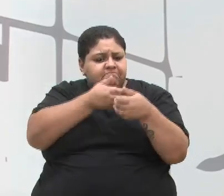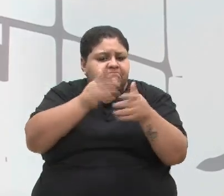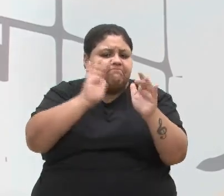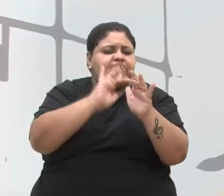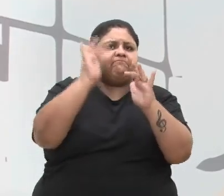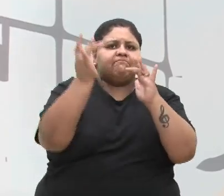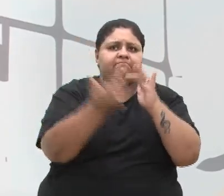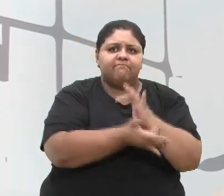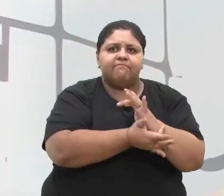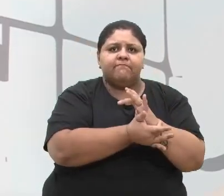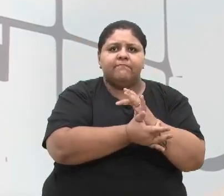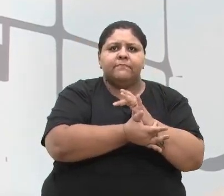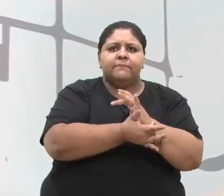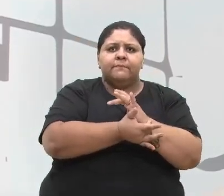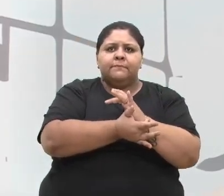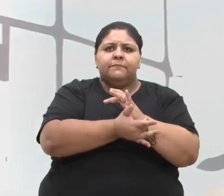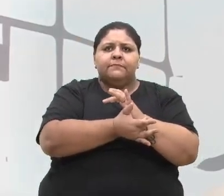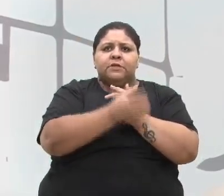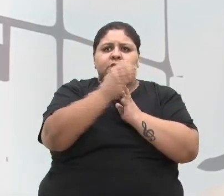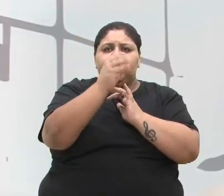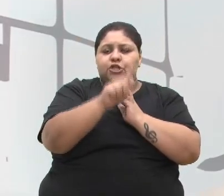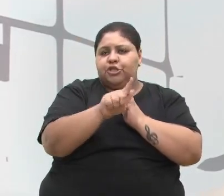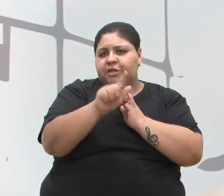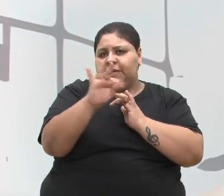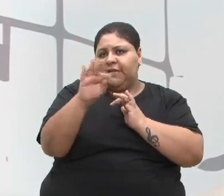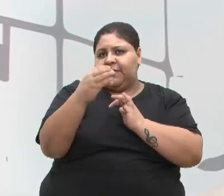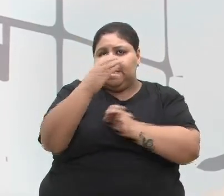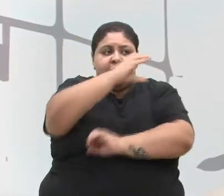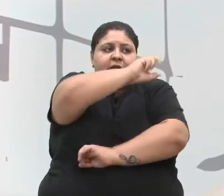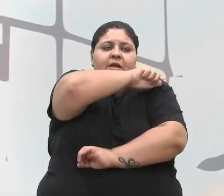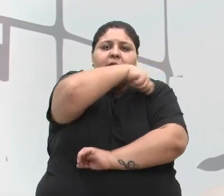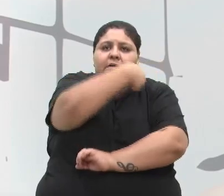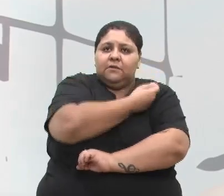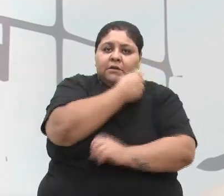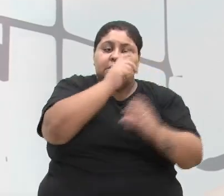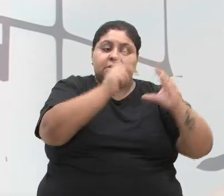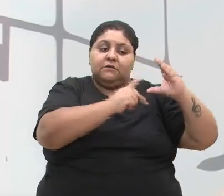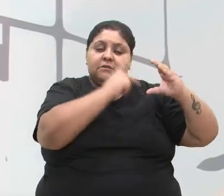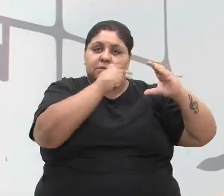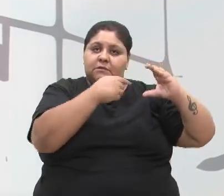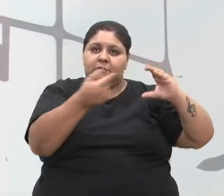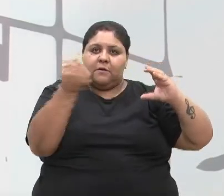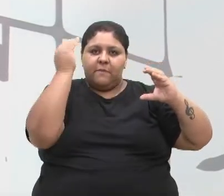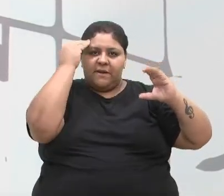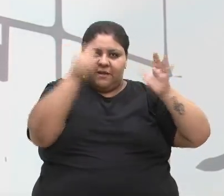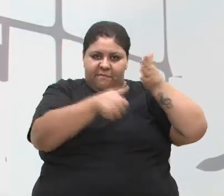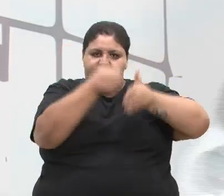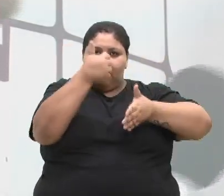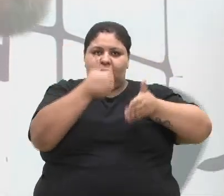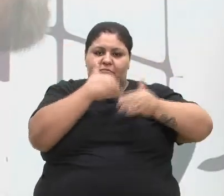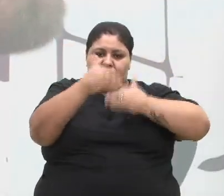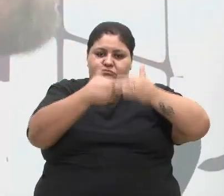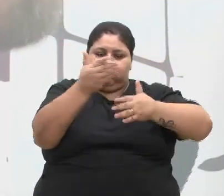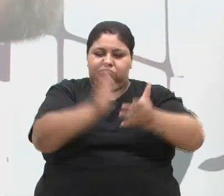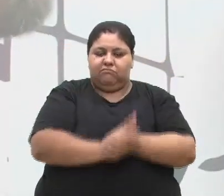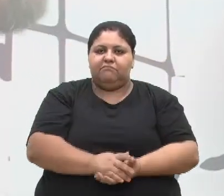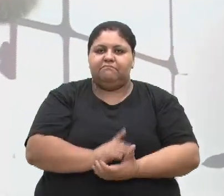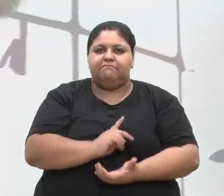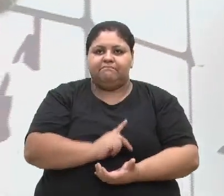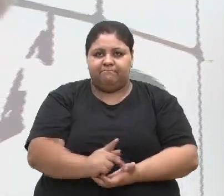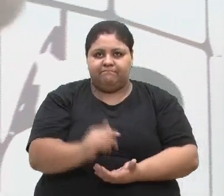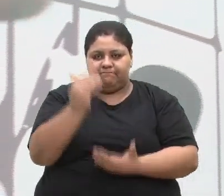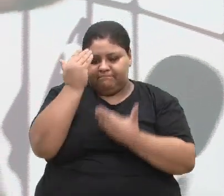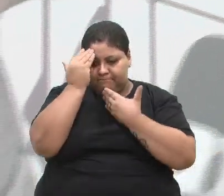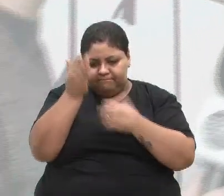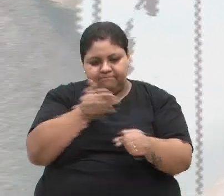sociais, as nossas, as do GTC, as da Receita Federal, as da Câmara, para entender um pouco melhor esse processo. Presidente, obrigado pela